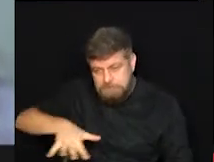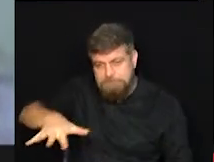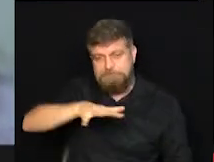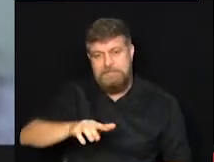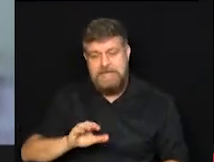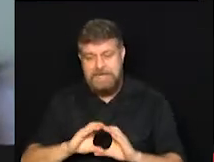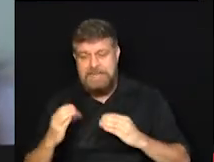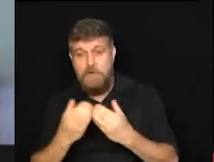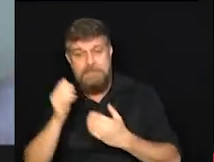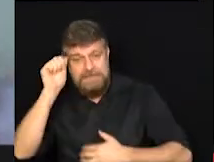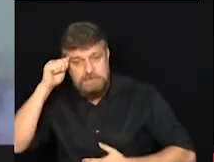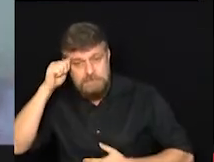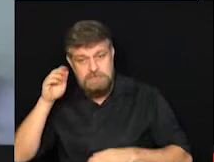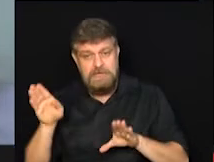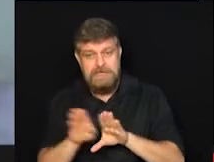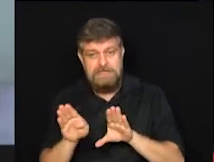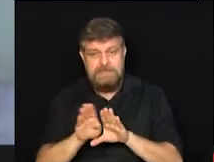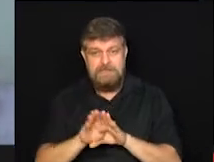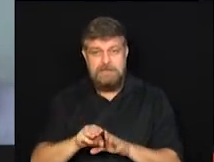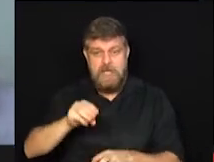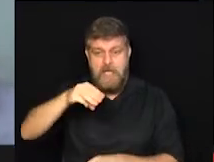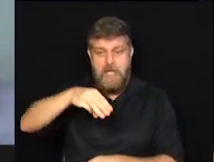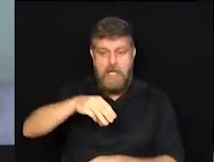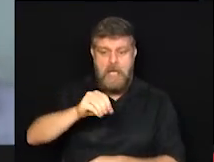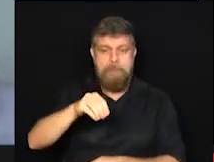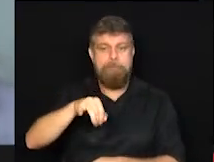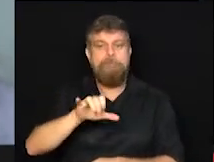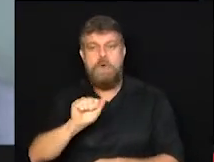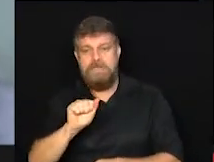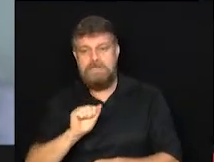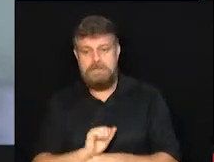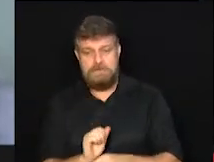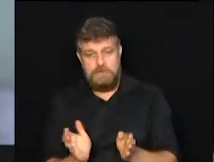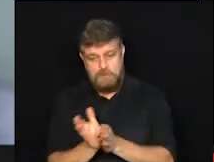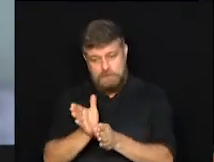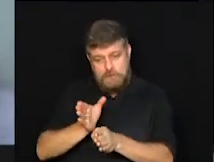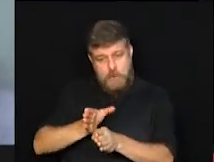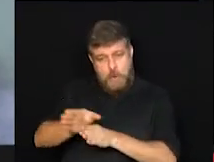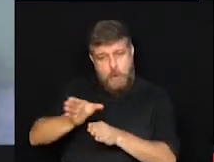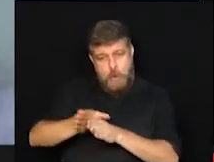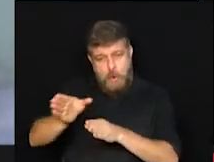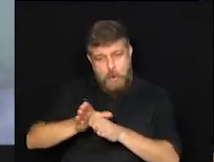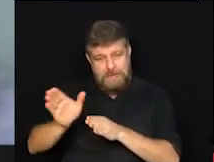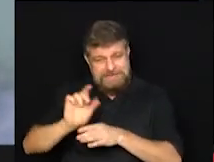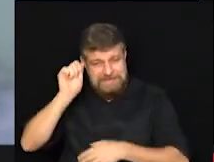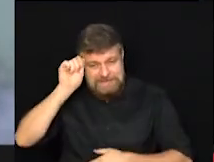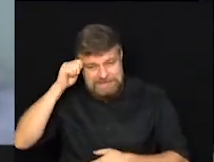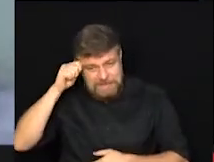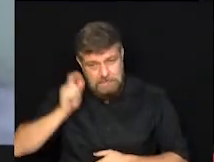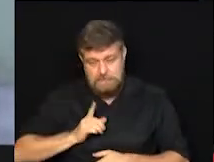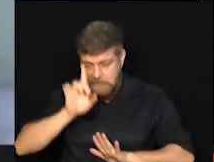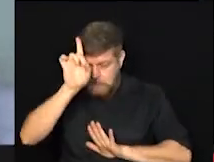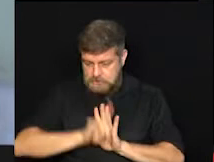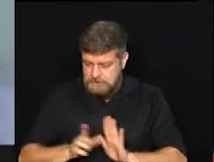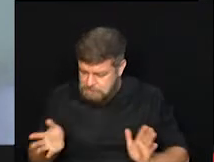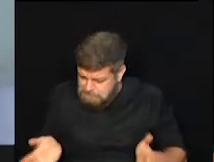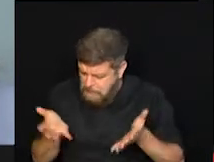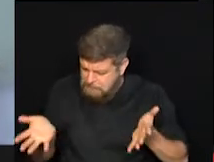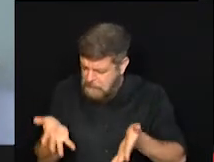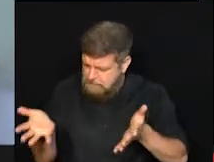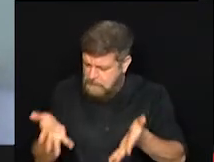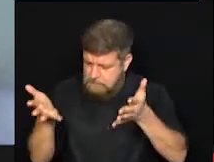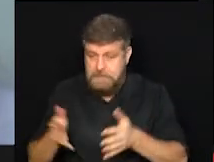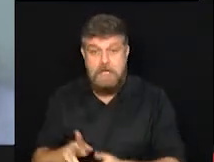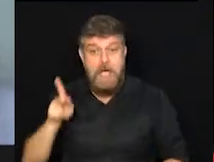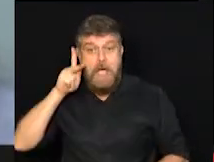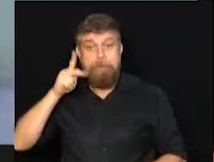também, e a Mônica, que completa ali o conjunto, né? O Conselho como fomentador de direitos, como fomentador de